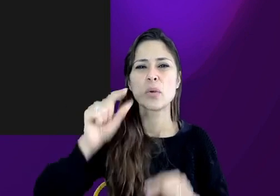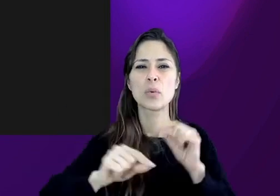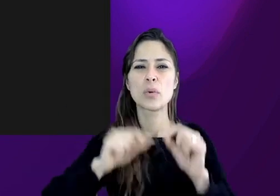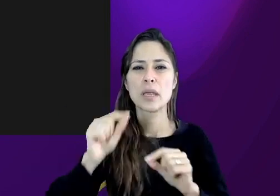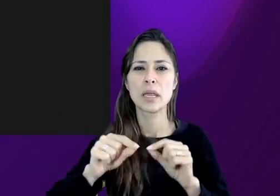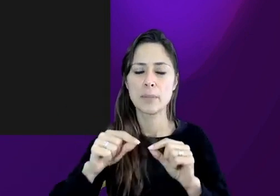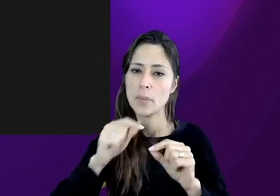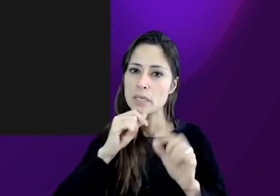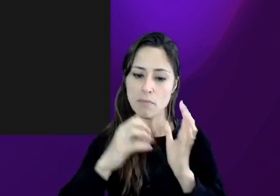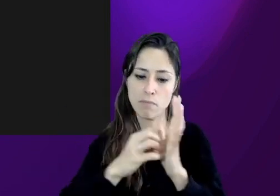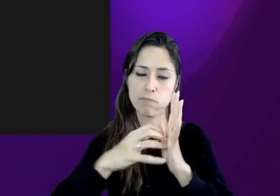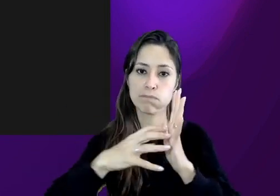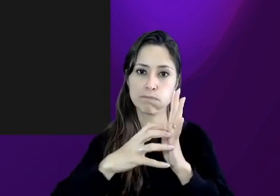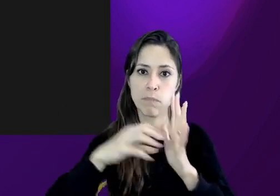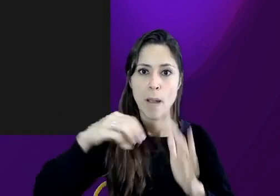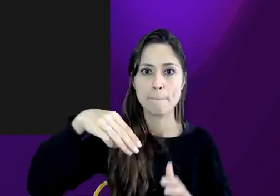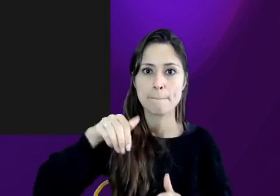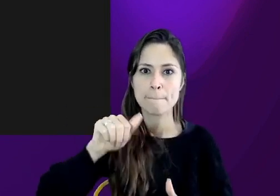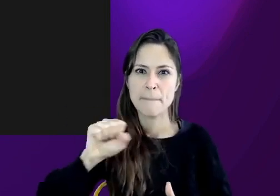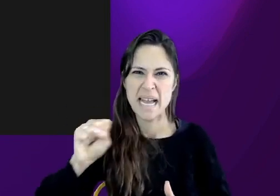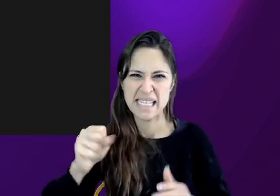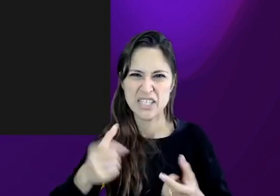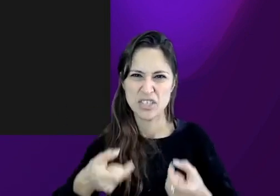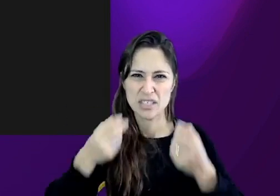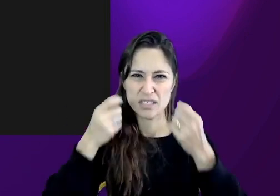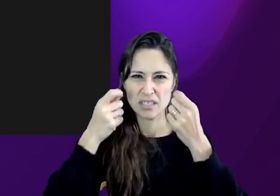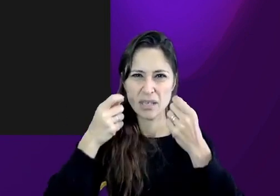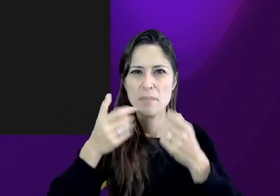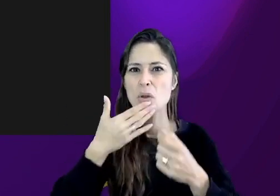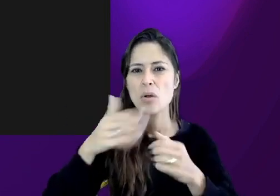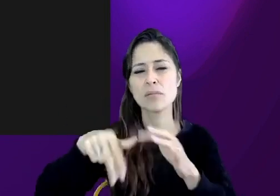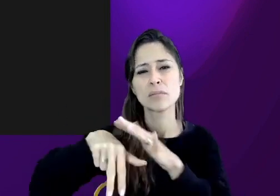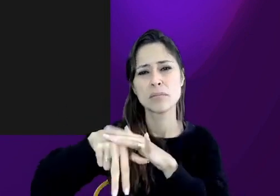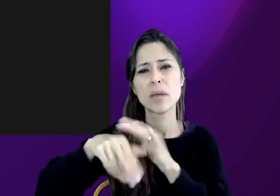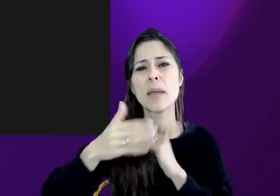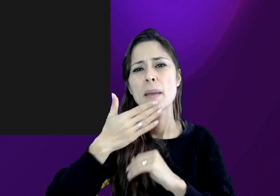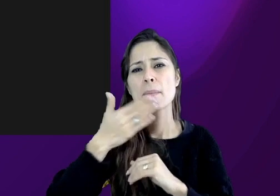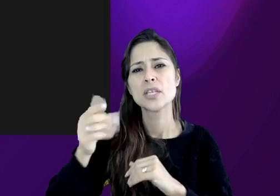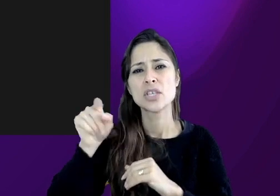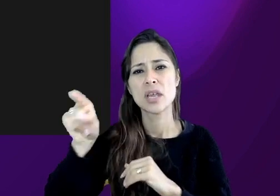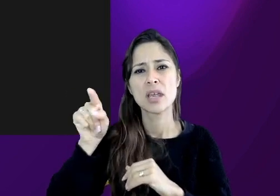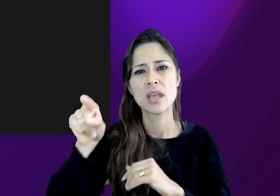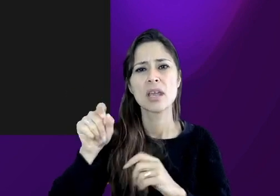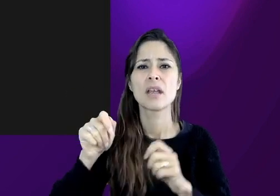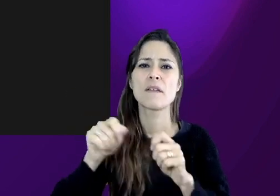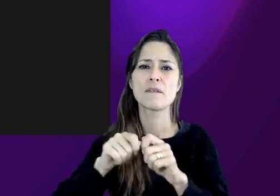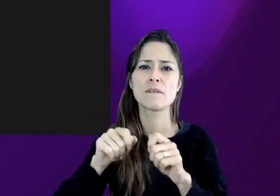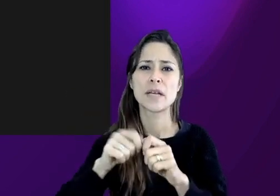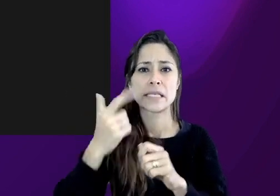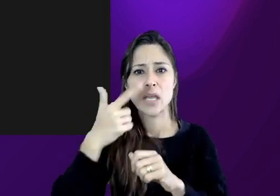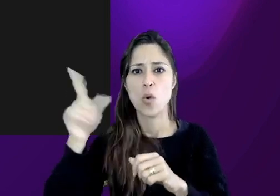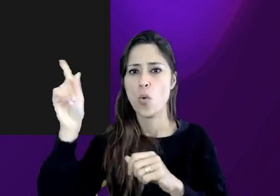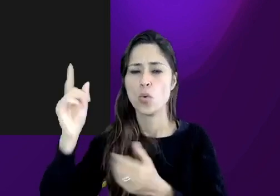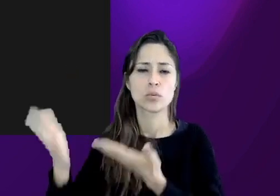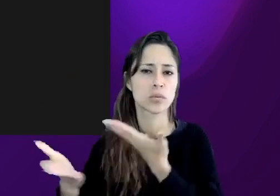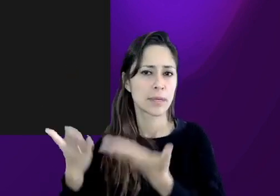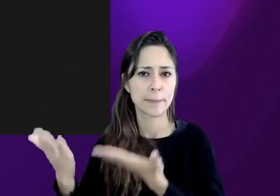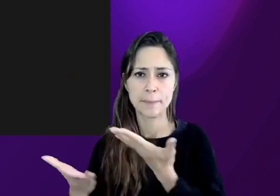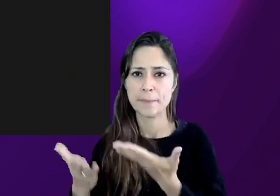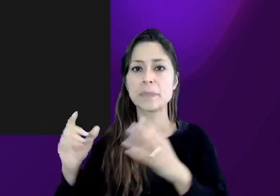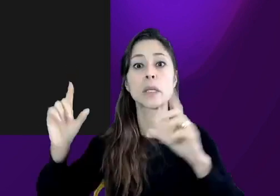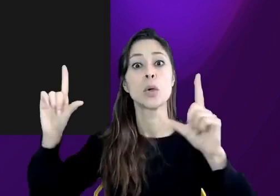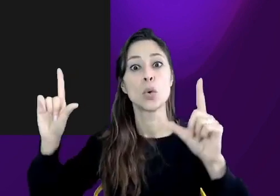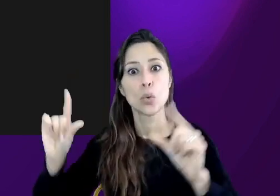nos book linfonodais, pedir para o paciente fazer adjuvância antes, Então, para tentar